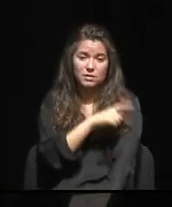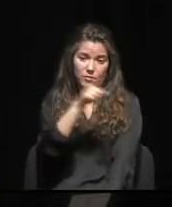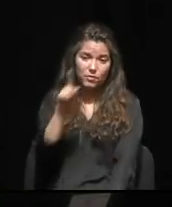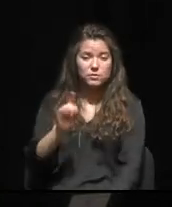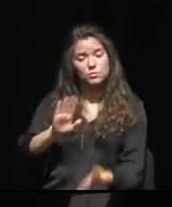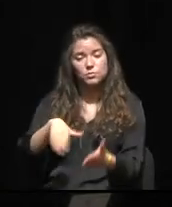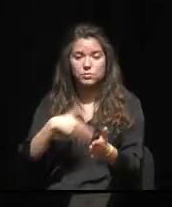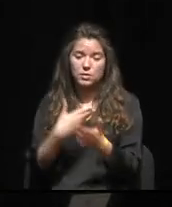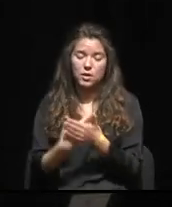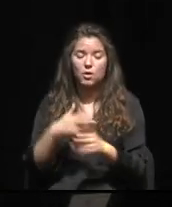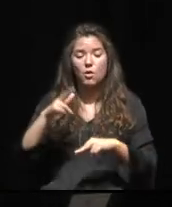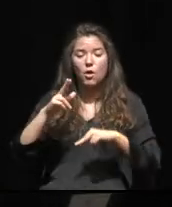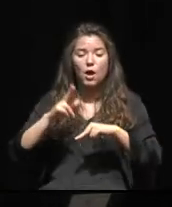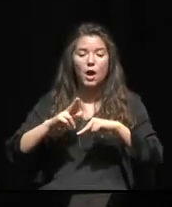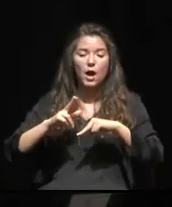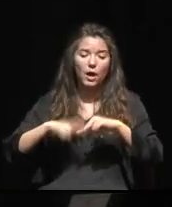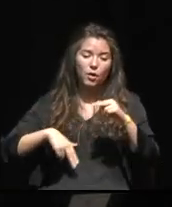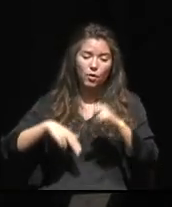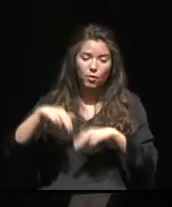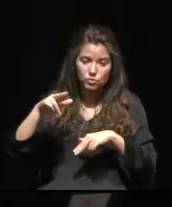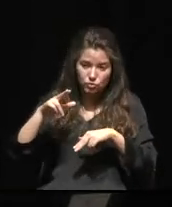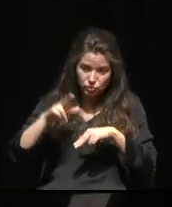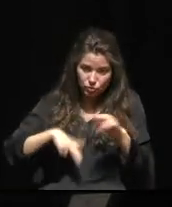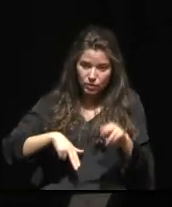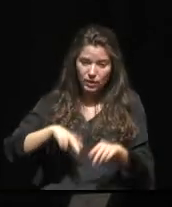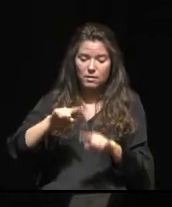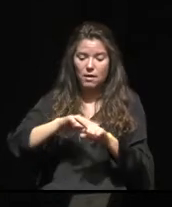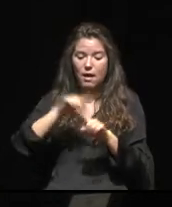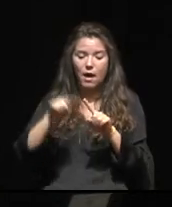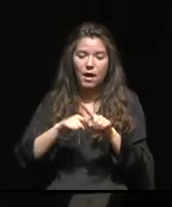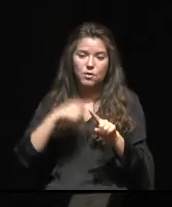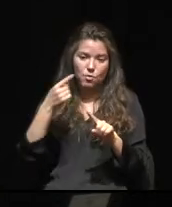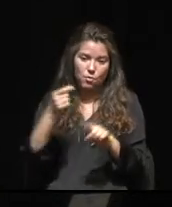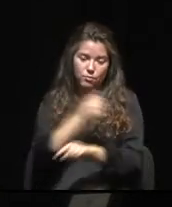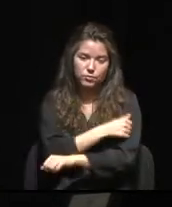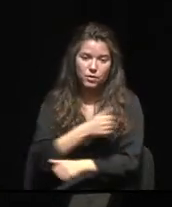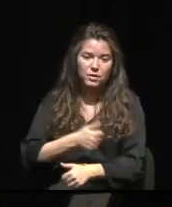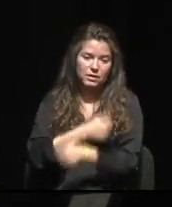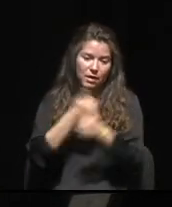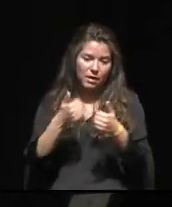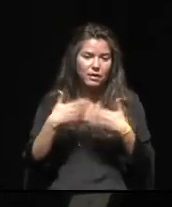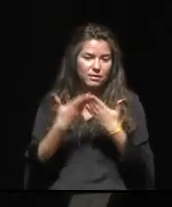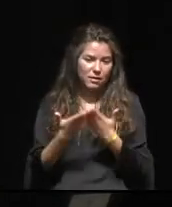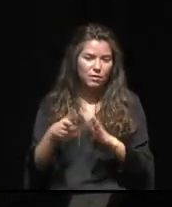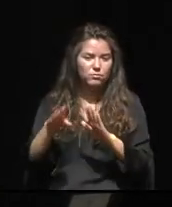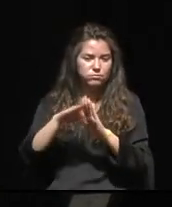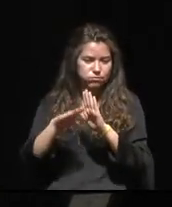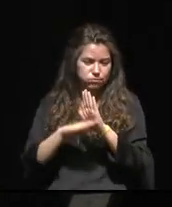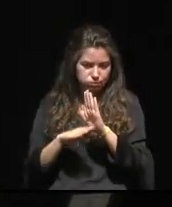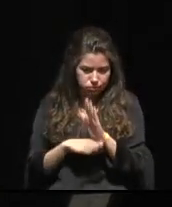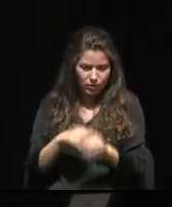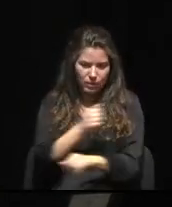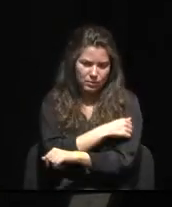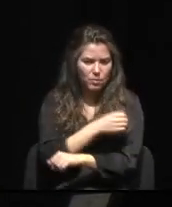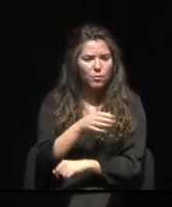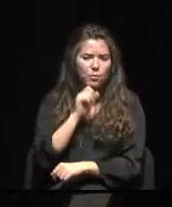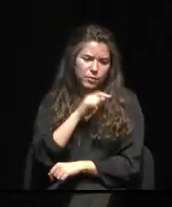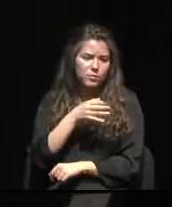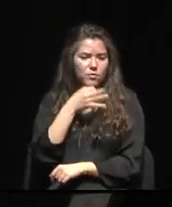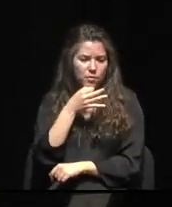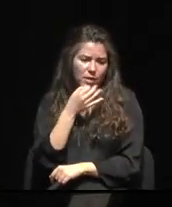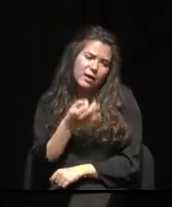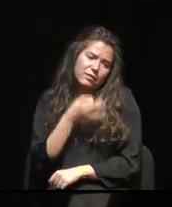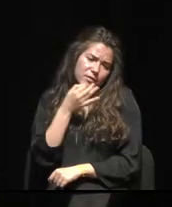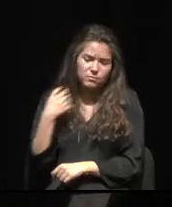an na cidade portanto senhor Deputado municipal sobre políticas de habitação Poderemos falar e temos falado muito nesta casa